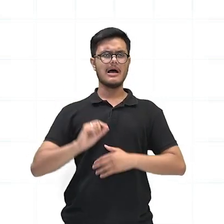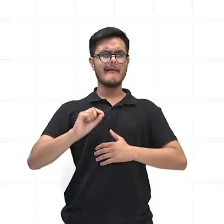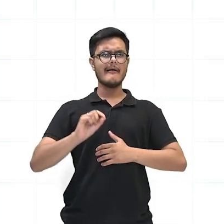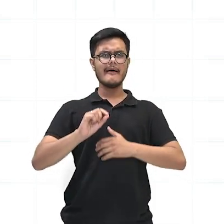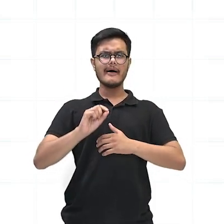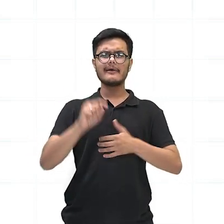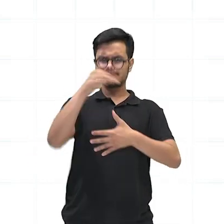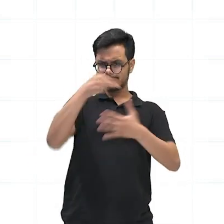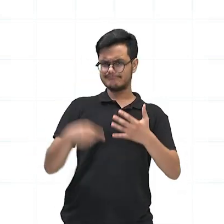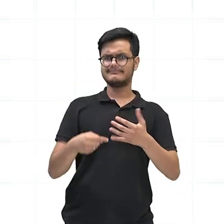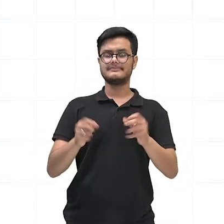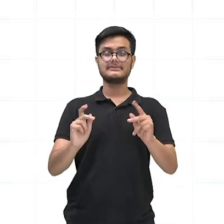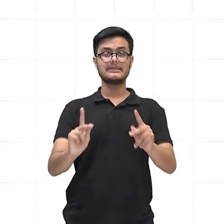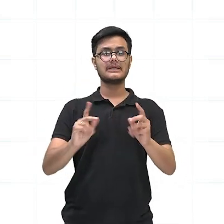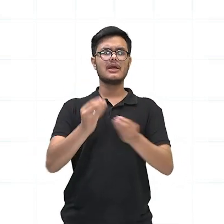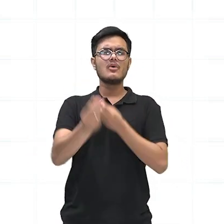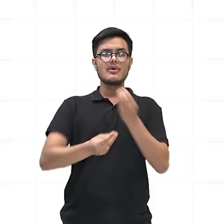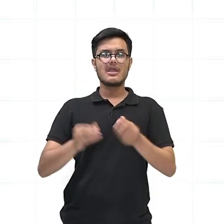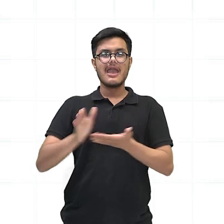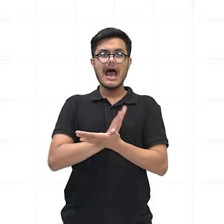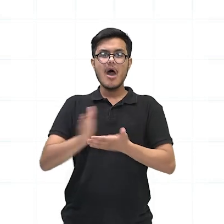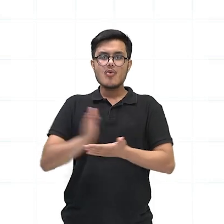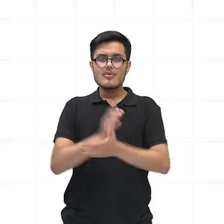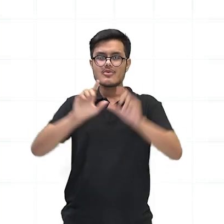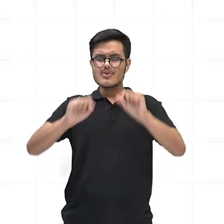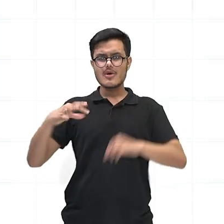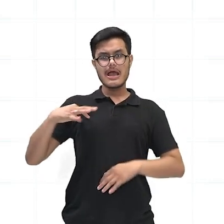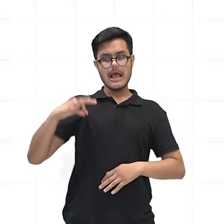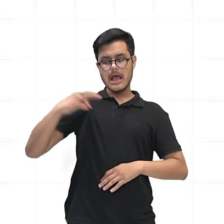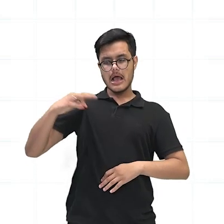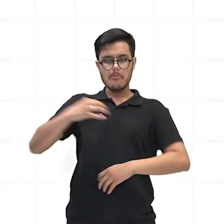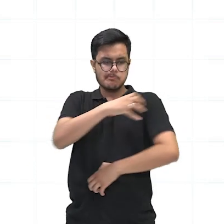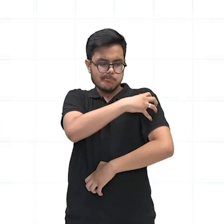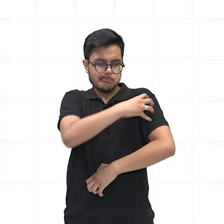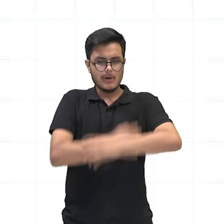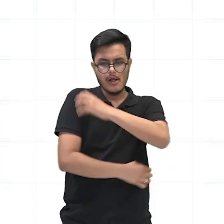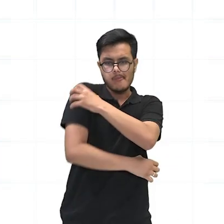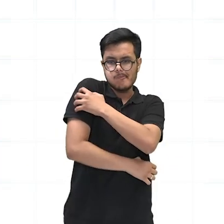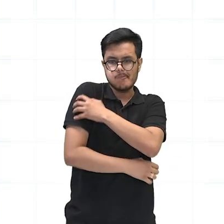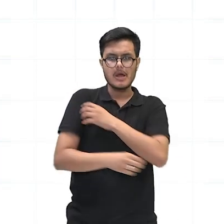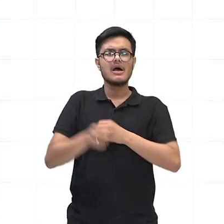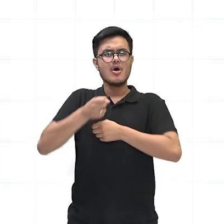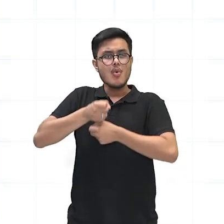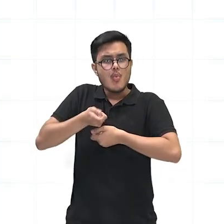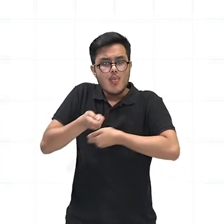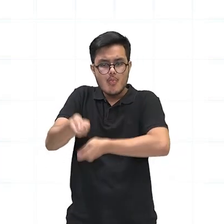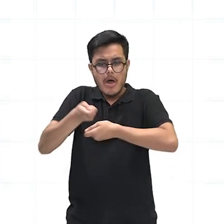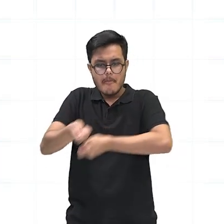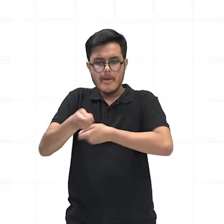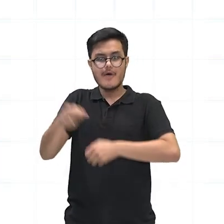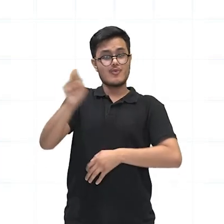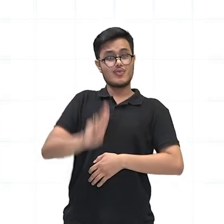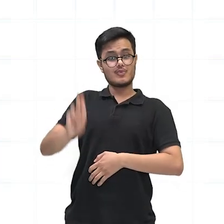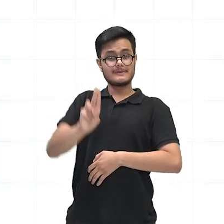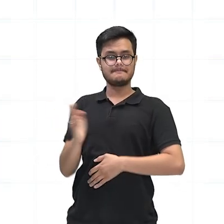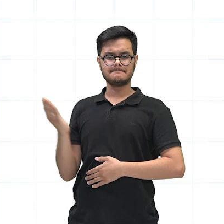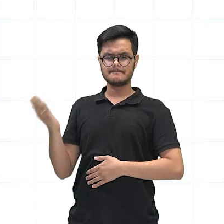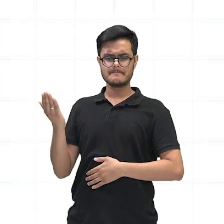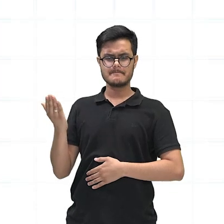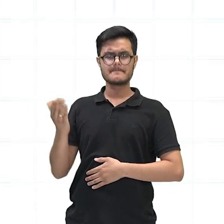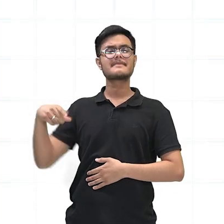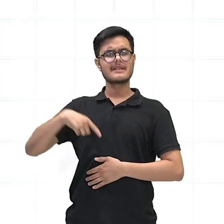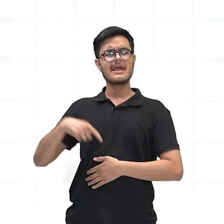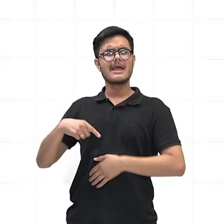hóquei sobre a grama são os equipamentos utilizados para o jogo. Então vejam aí quais são esses equipamentos. Nós temos os